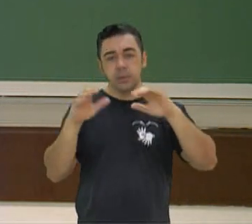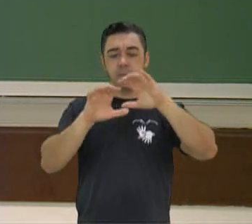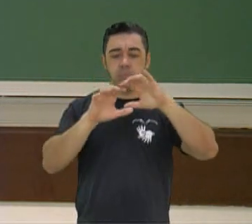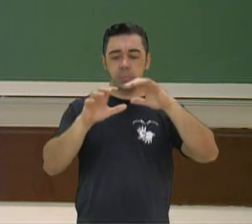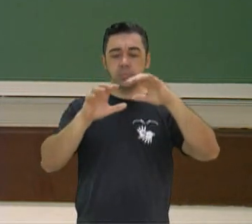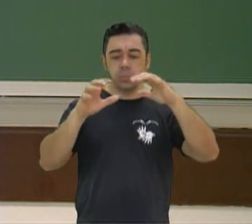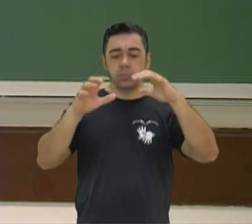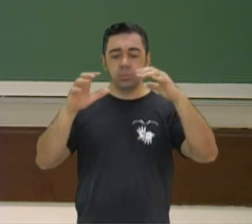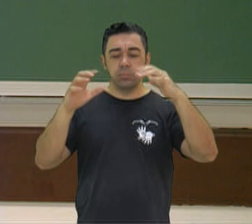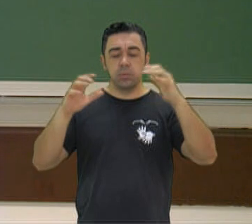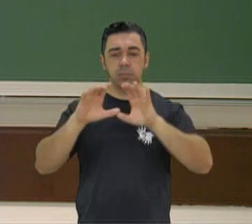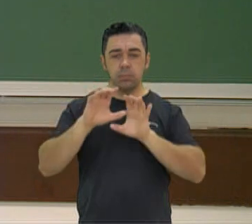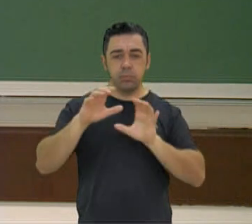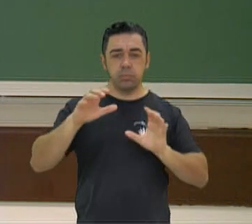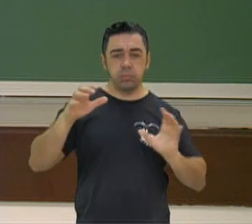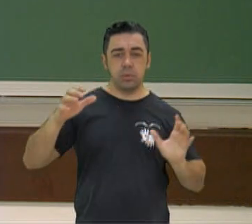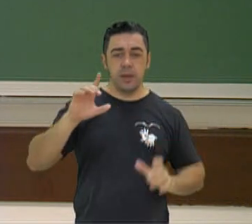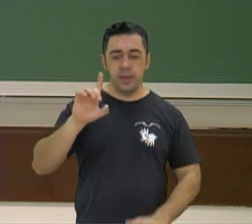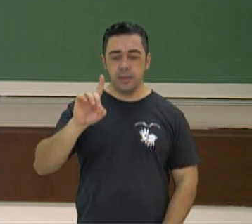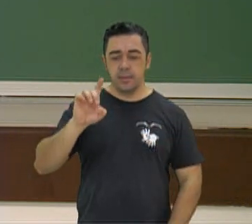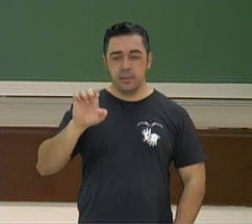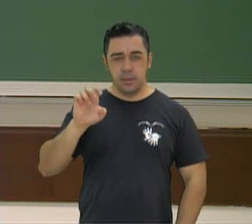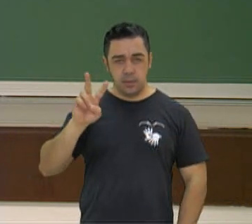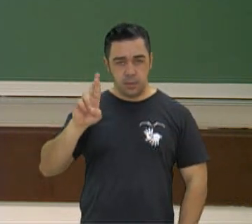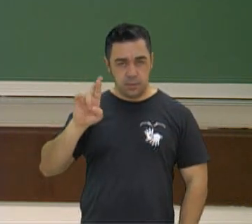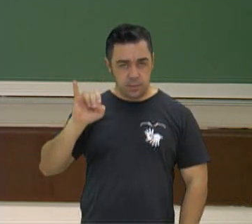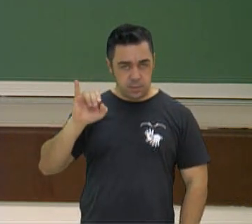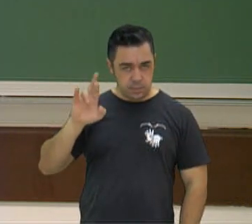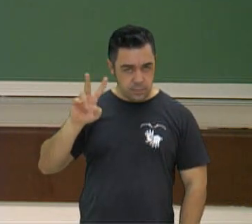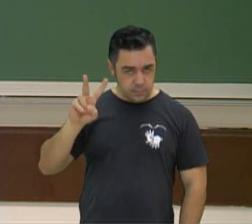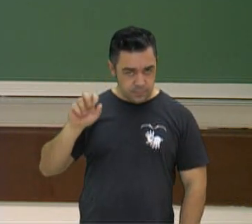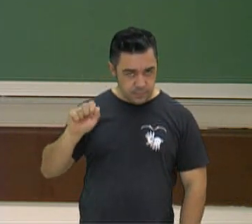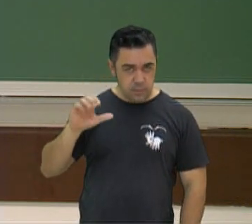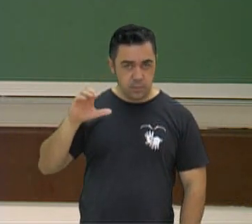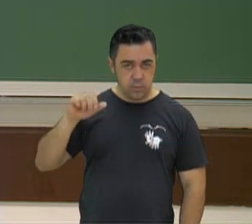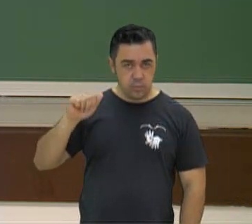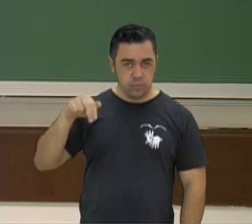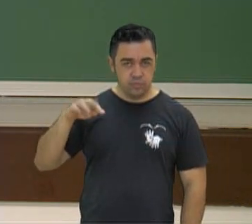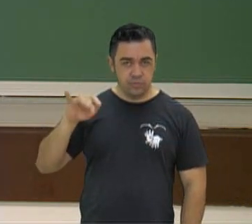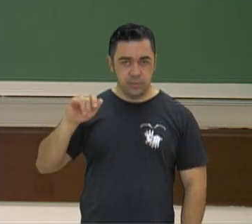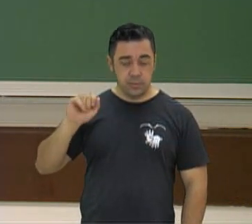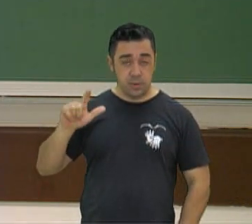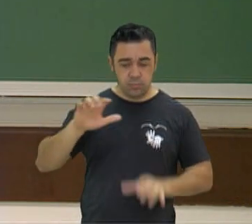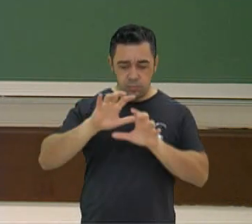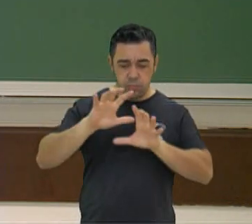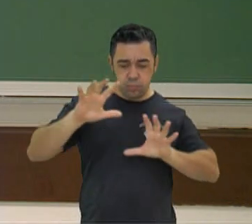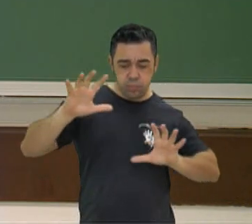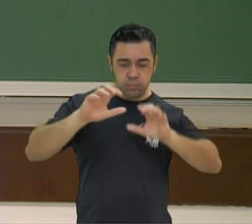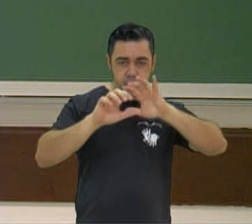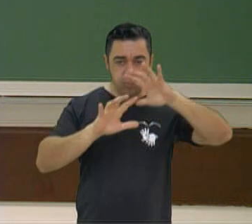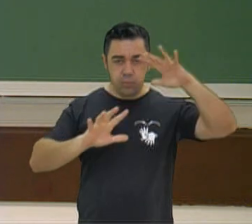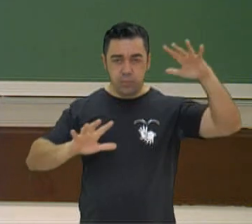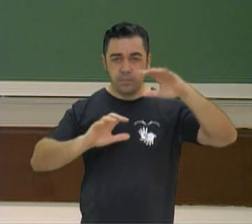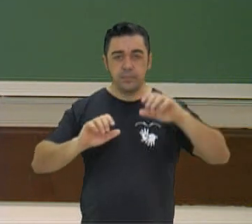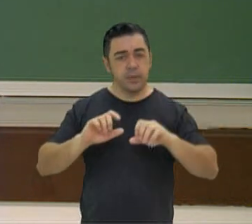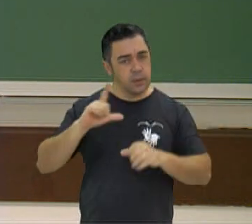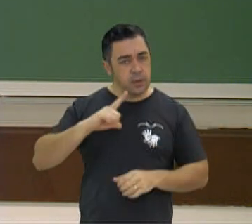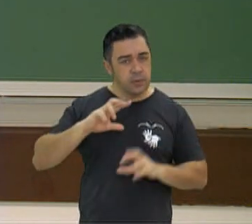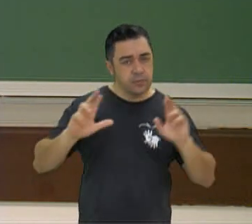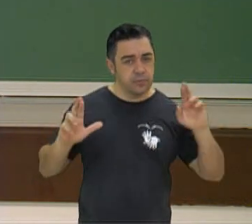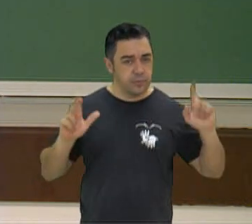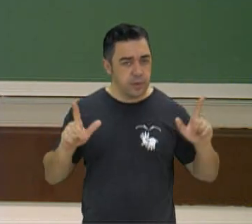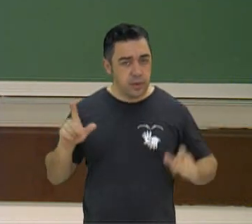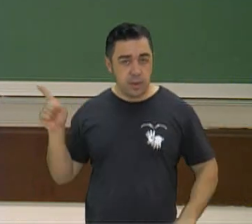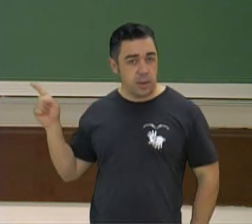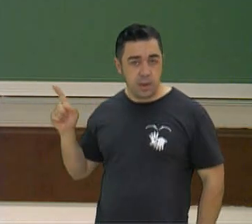continental foi indo, essas espécies foram separadas, essas populações foram separadas, dando origem a espécies diferentes. Então, apesar deles não